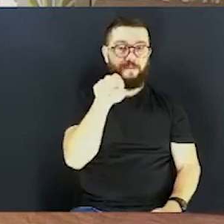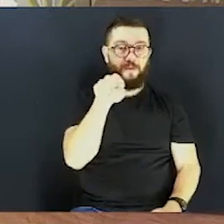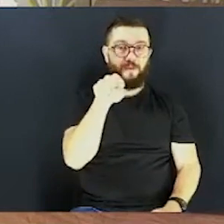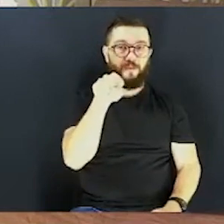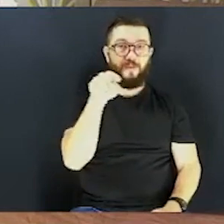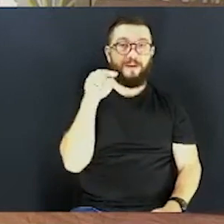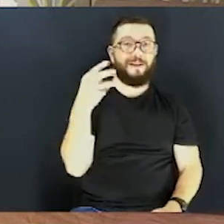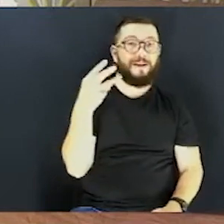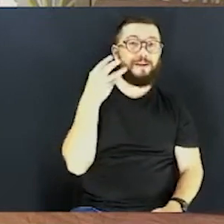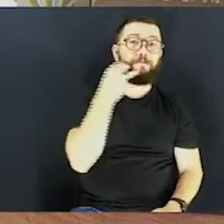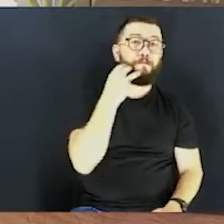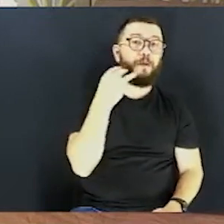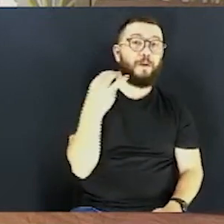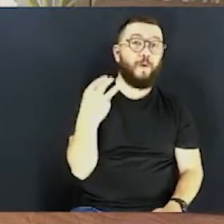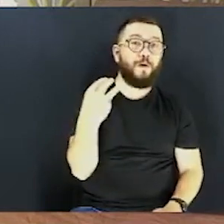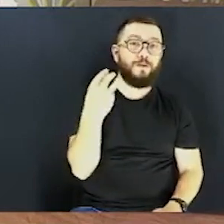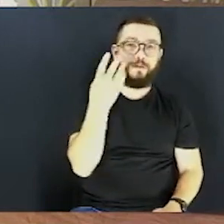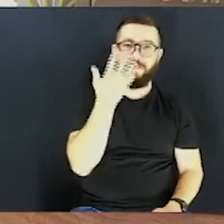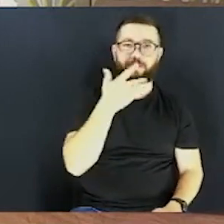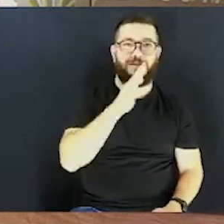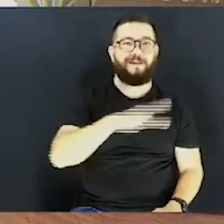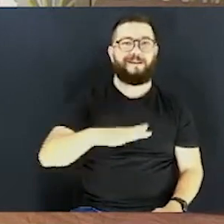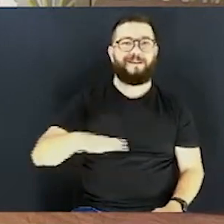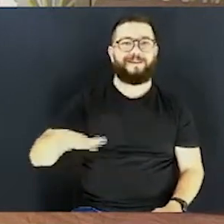em idade de primeira infância.